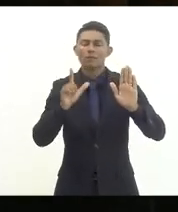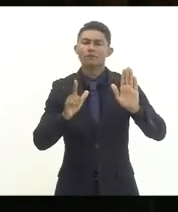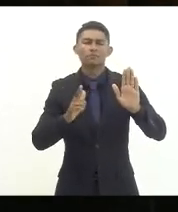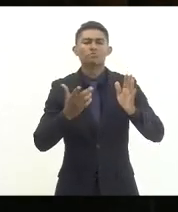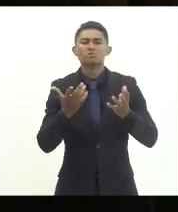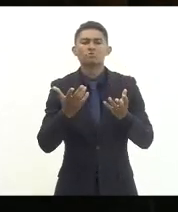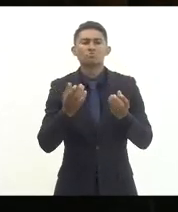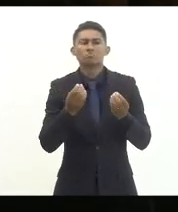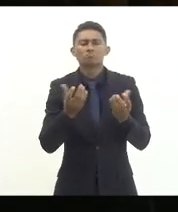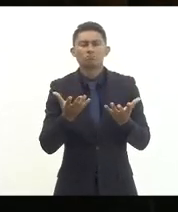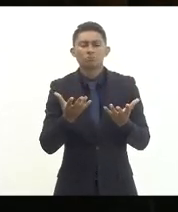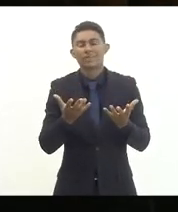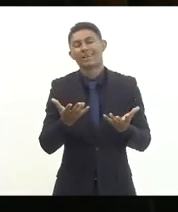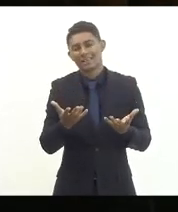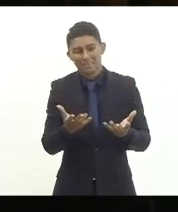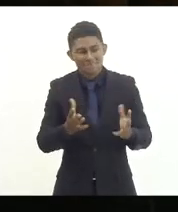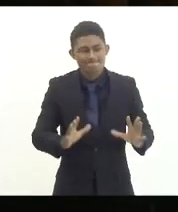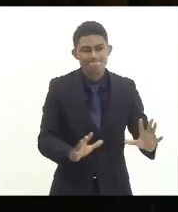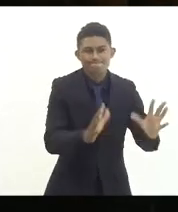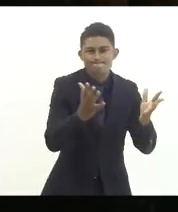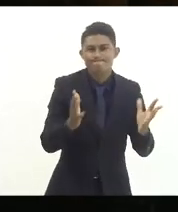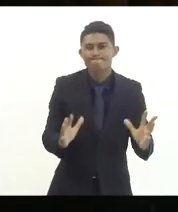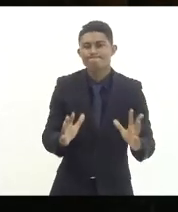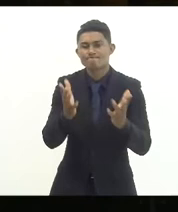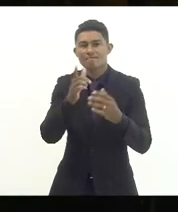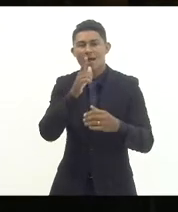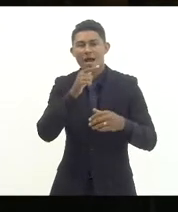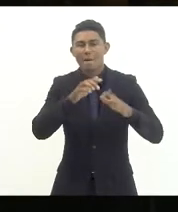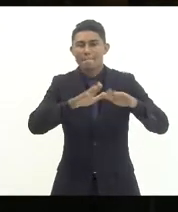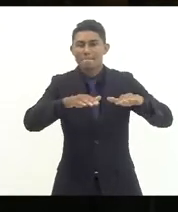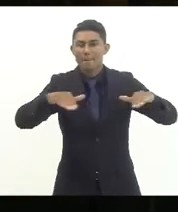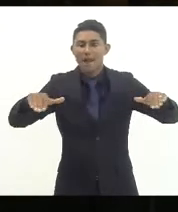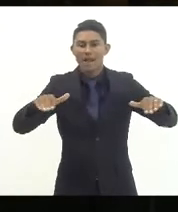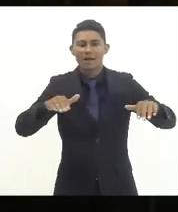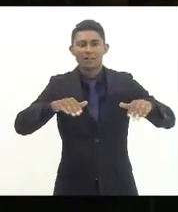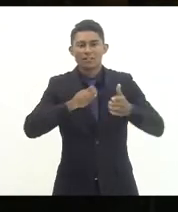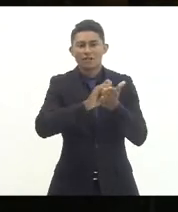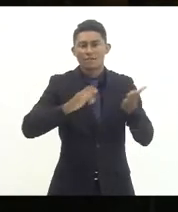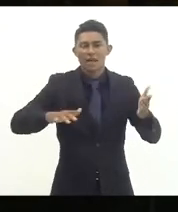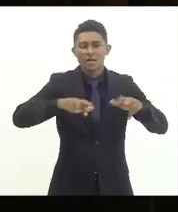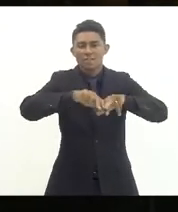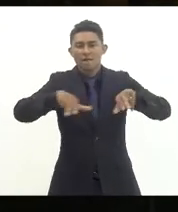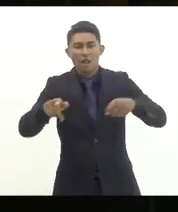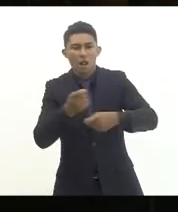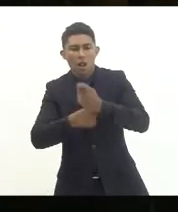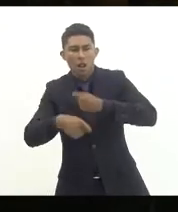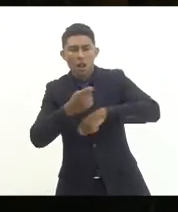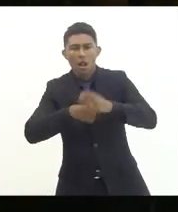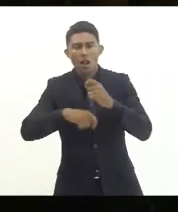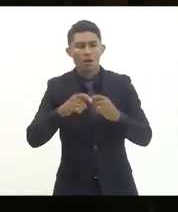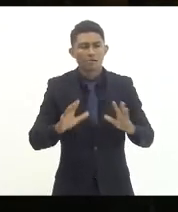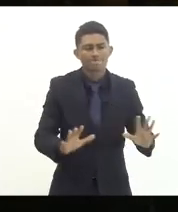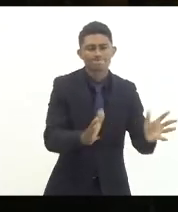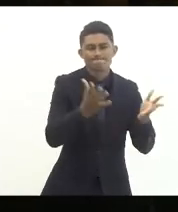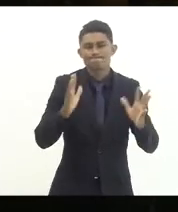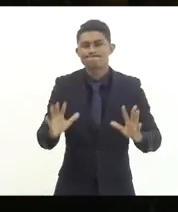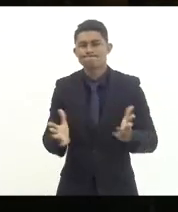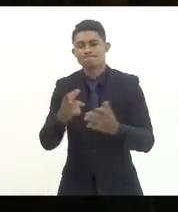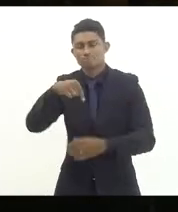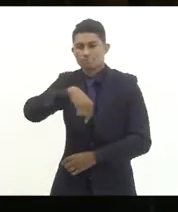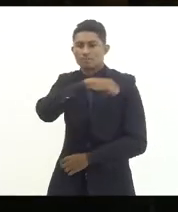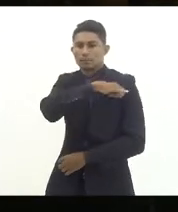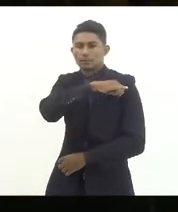à política da economia do mar no estado do Rio de Janeiro. E eu recebi um comunicado